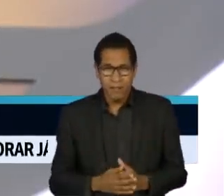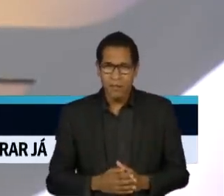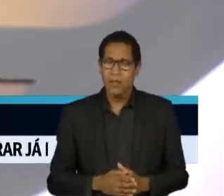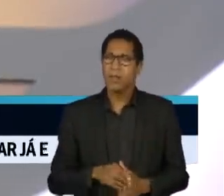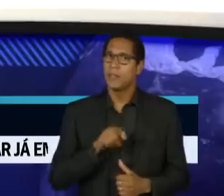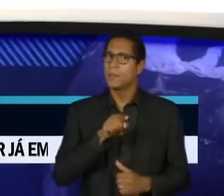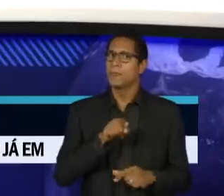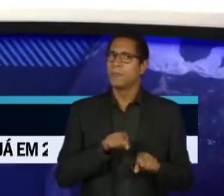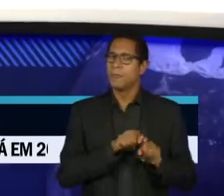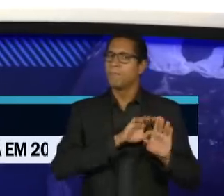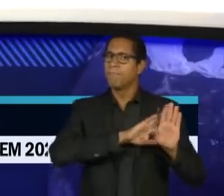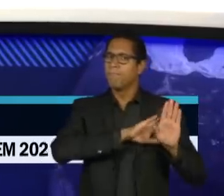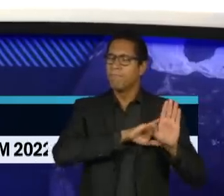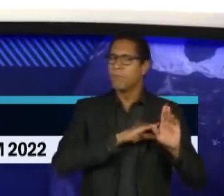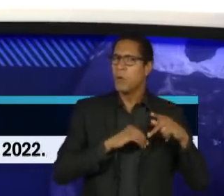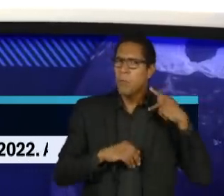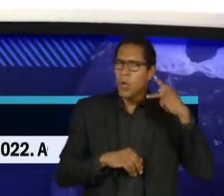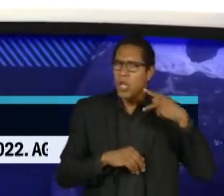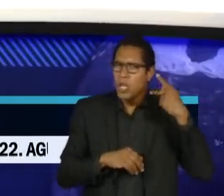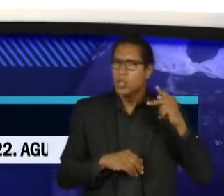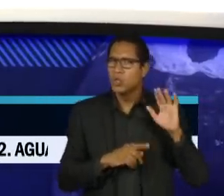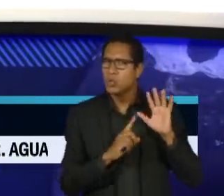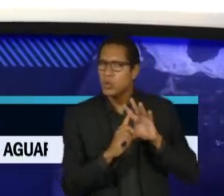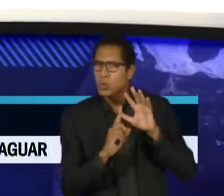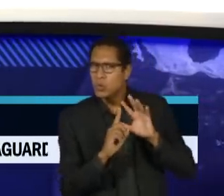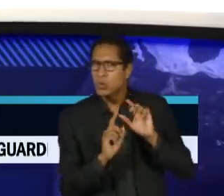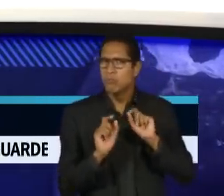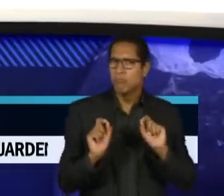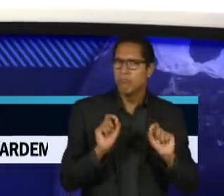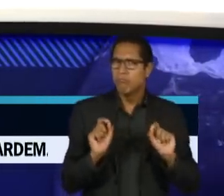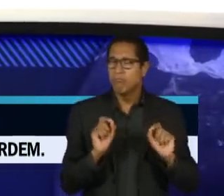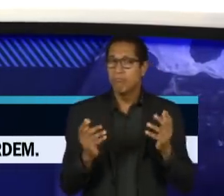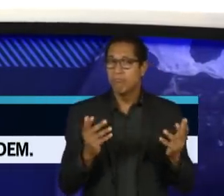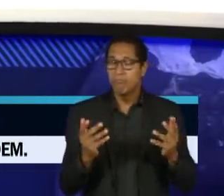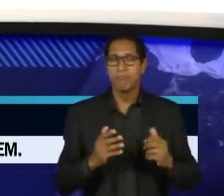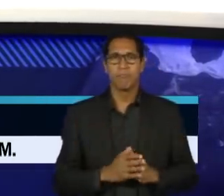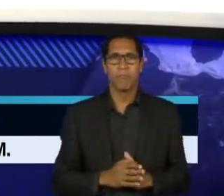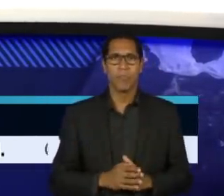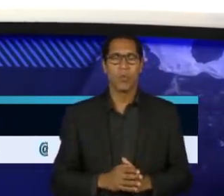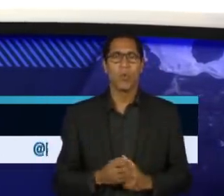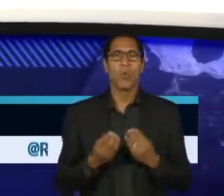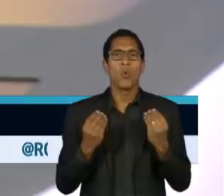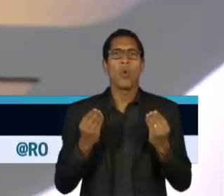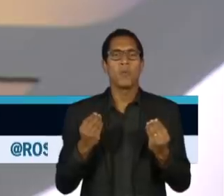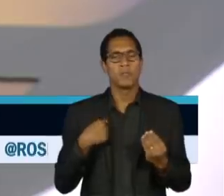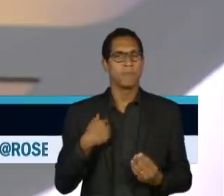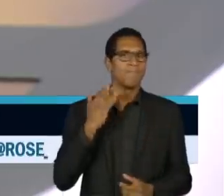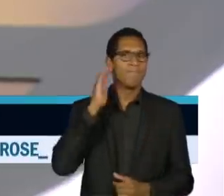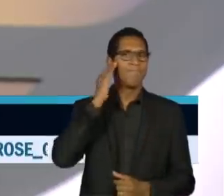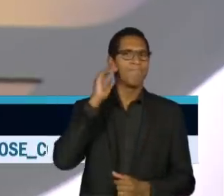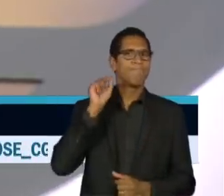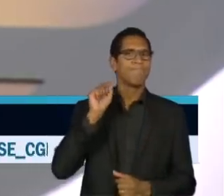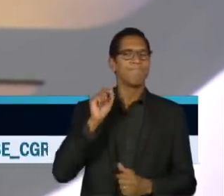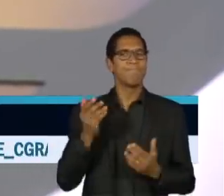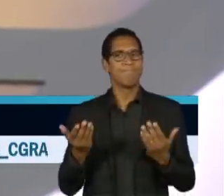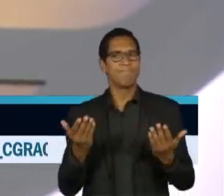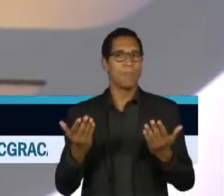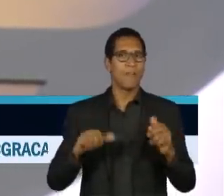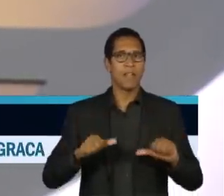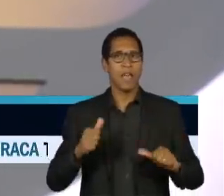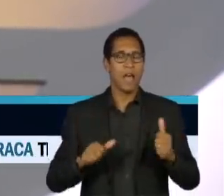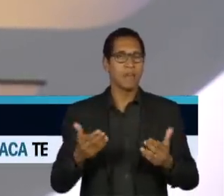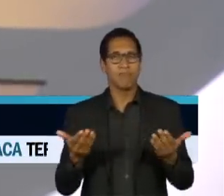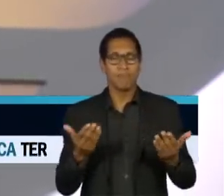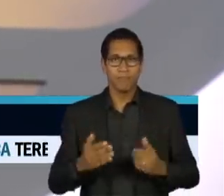importante. O que é preciso levar em conta nessa balança? Acho que eu levaria outro fator em conta, que